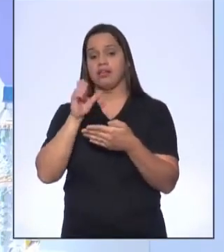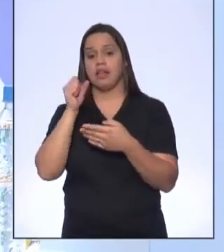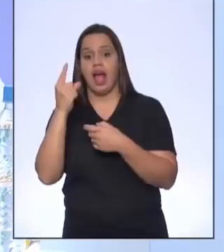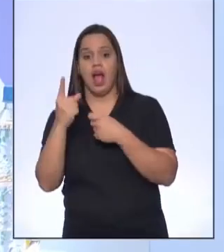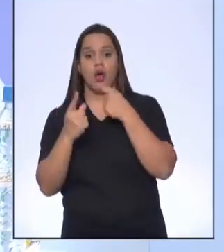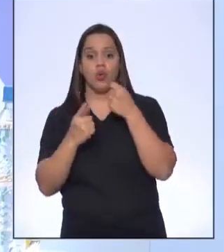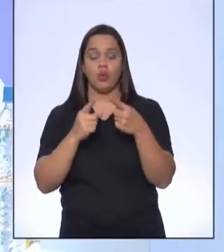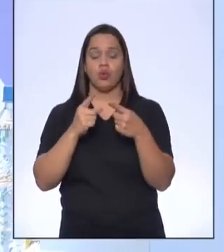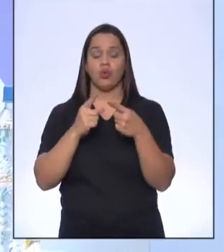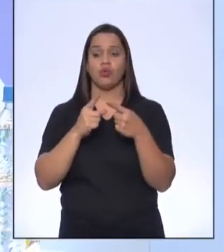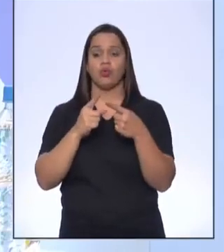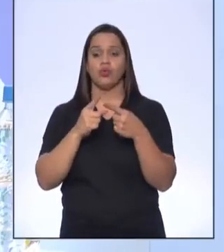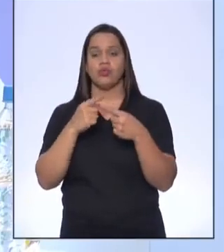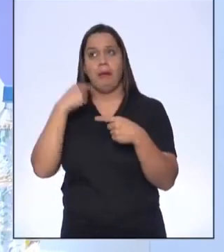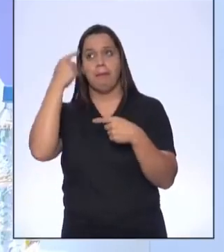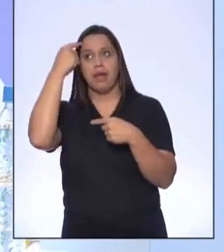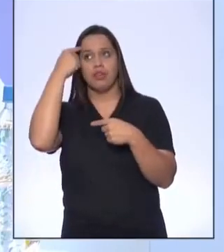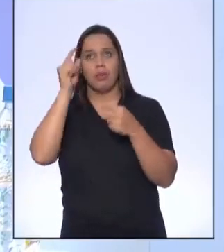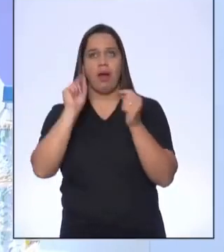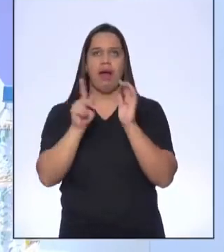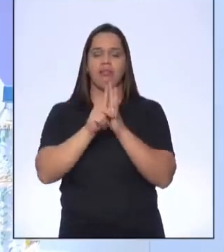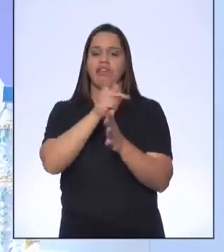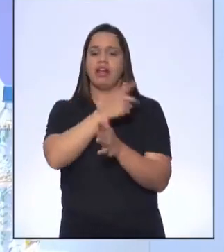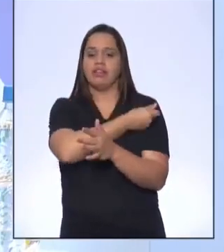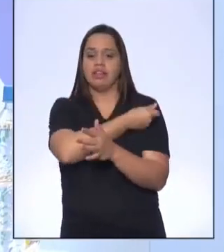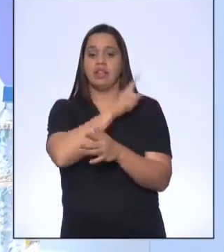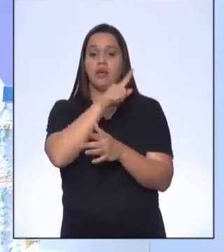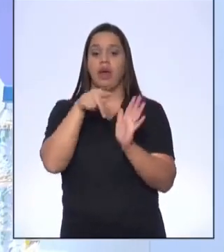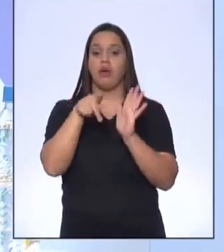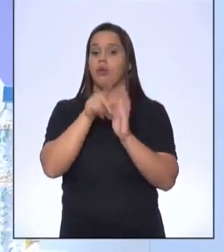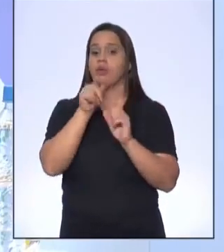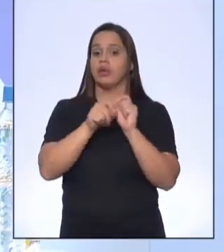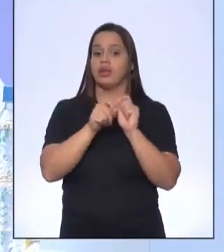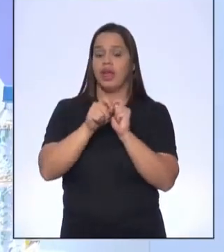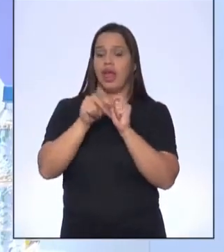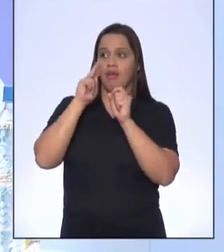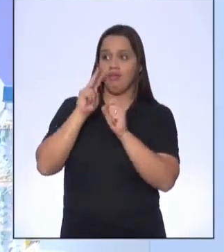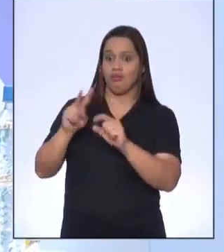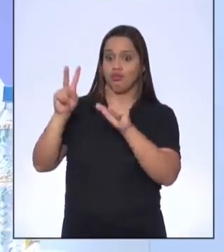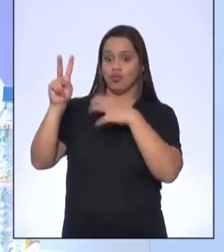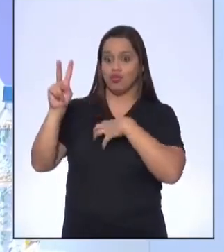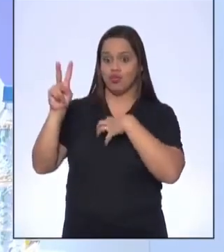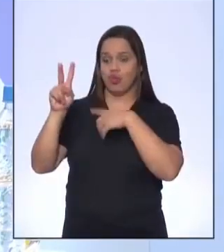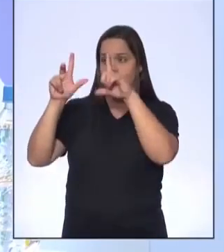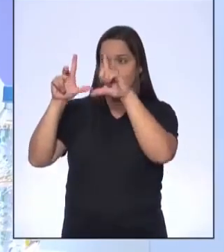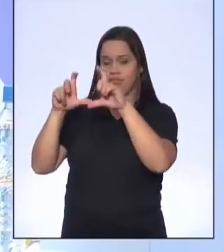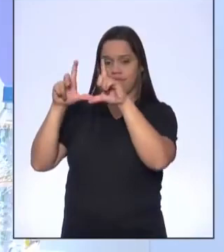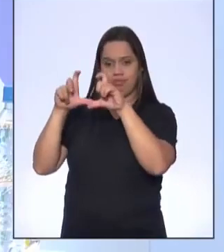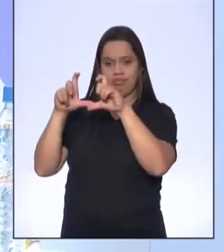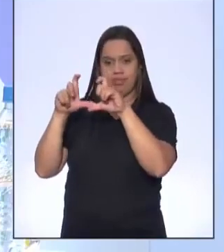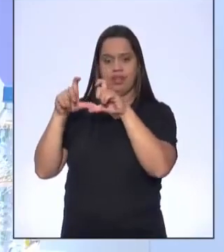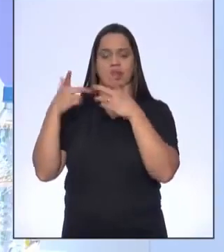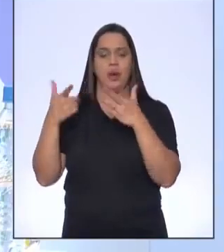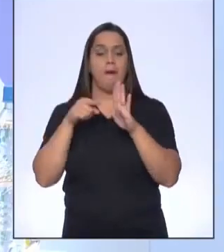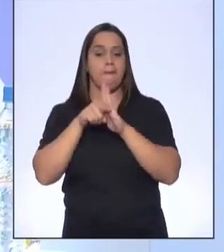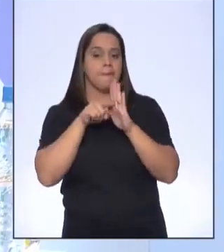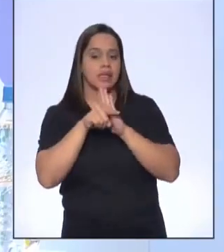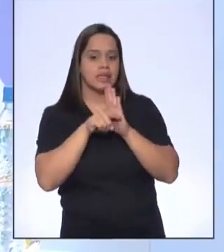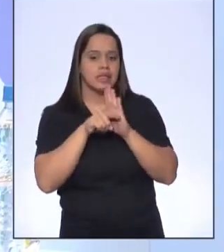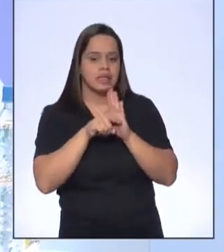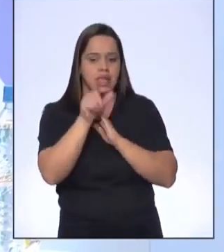vacina. A vacina. Então, é a forma como você vê a imagem. Pesquisadores em busca